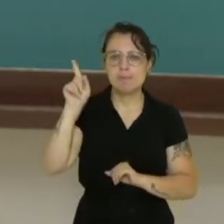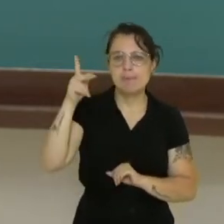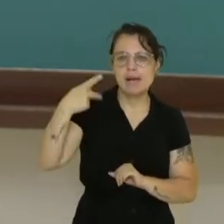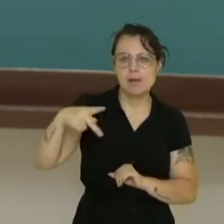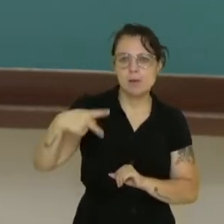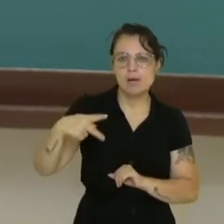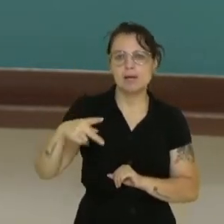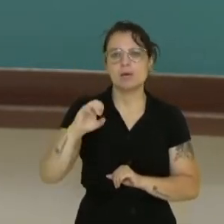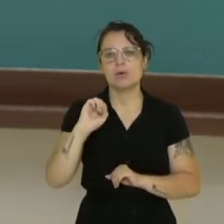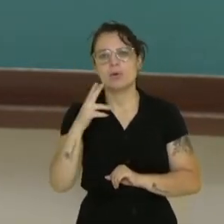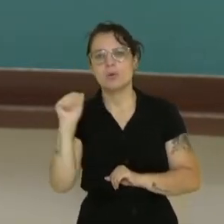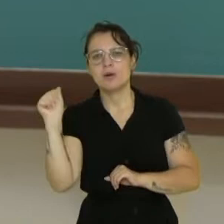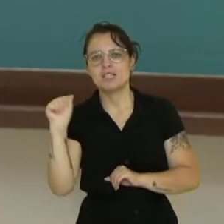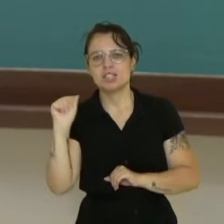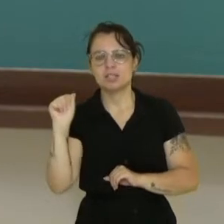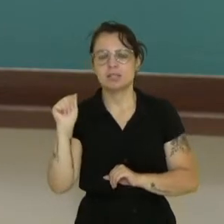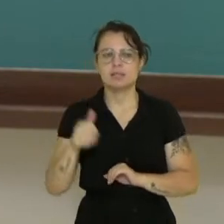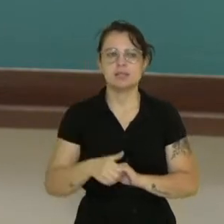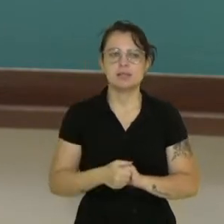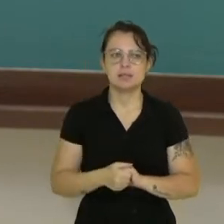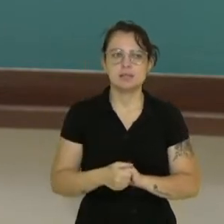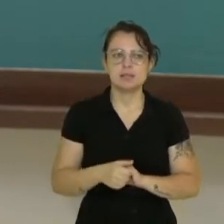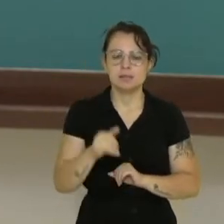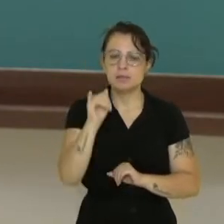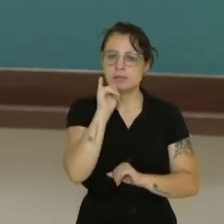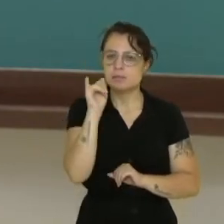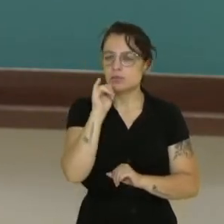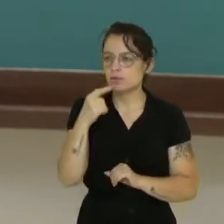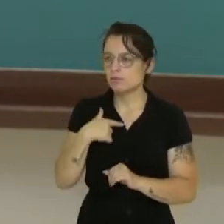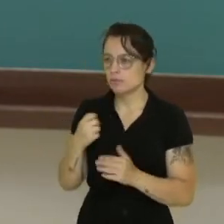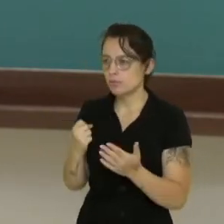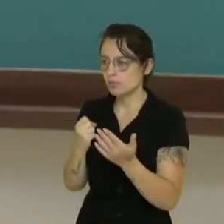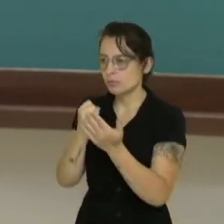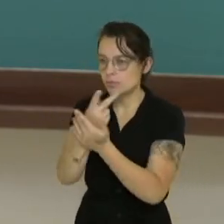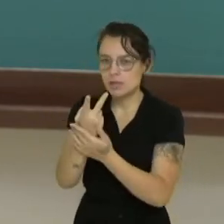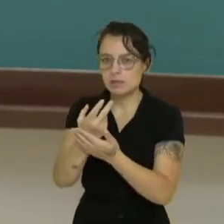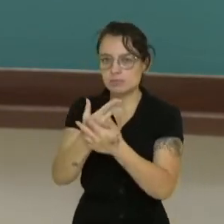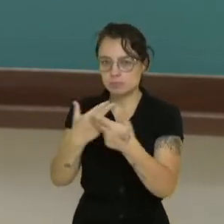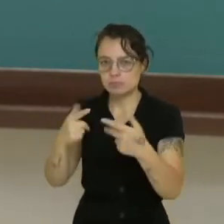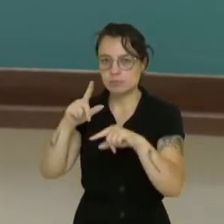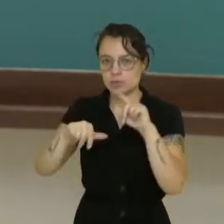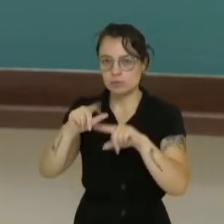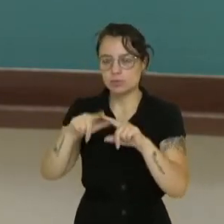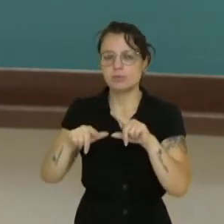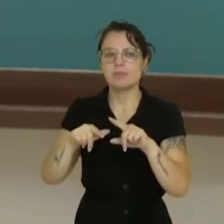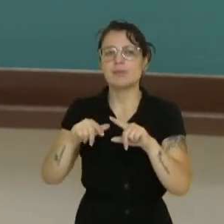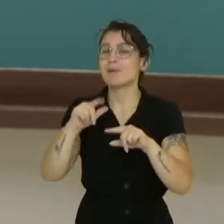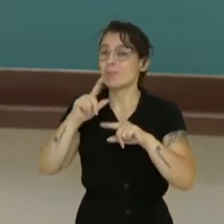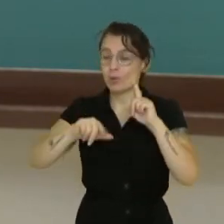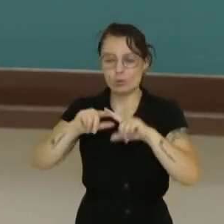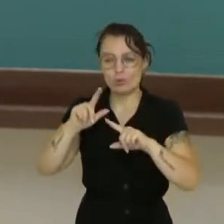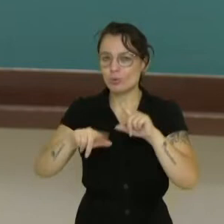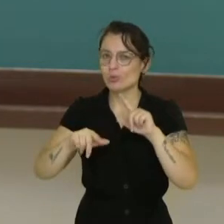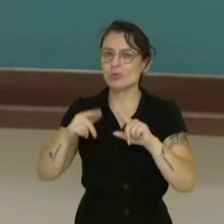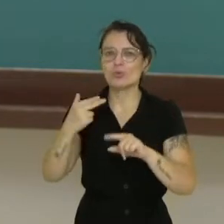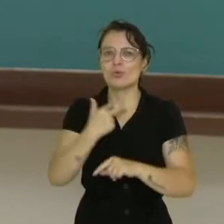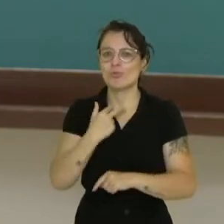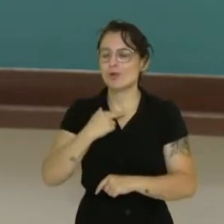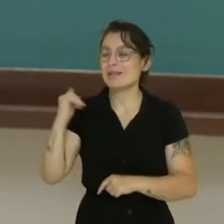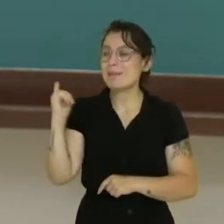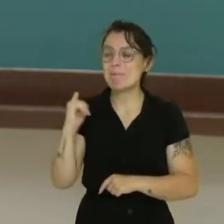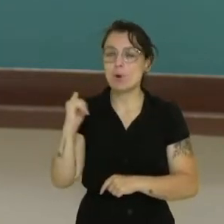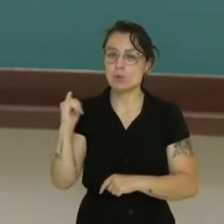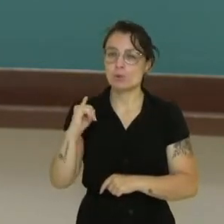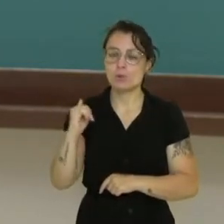Paraguai, ou na Argentina, forem comprar determinado tipo de produto, esse produto não pode ter aqueles